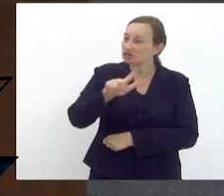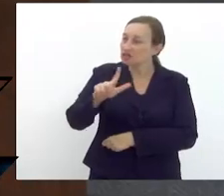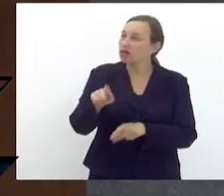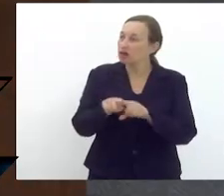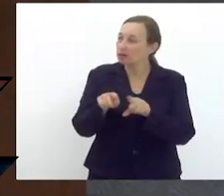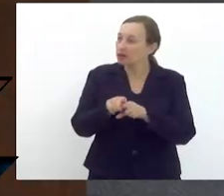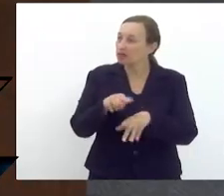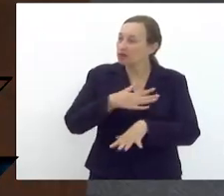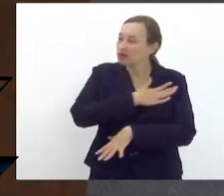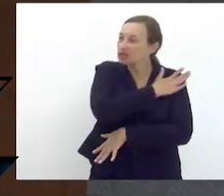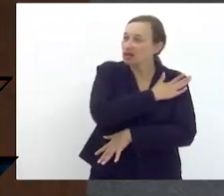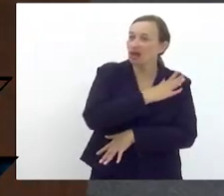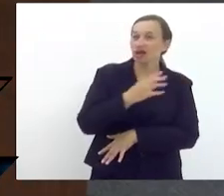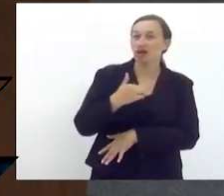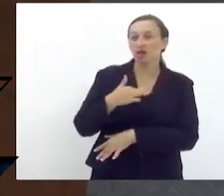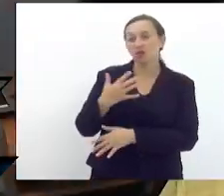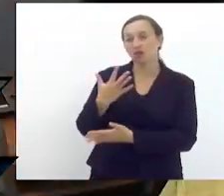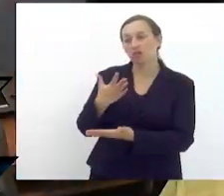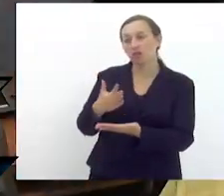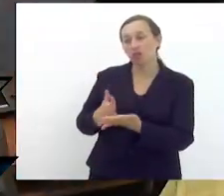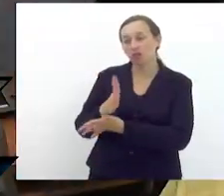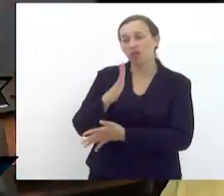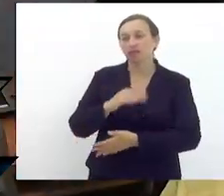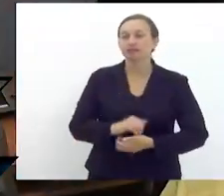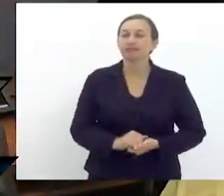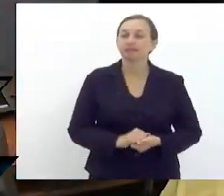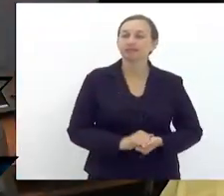o nosso parecer é favorável